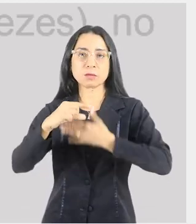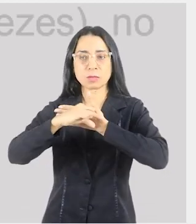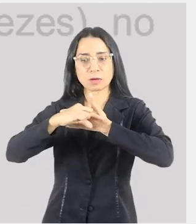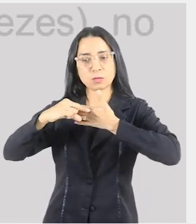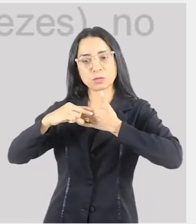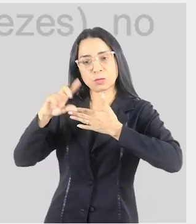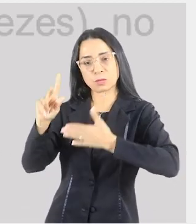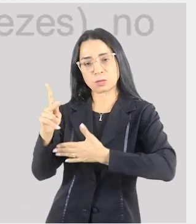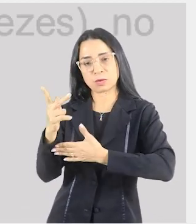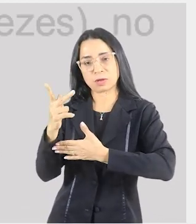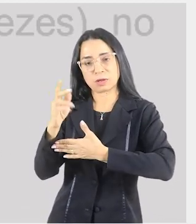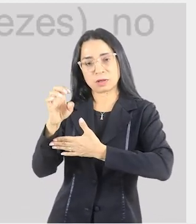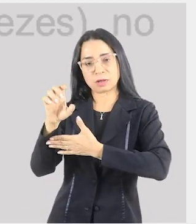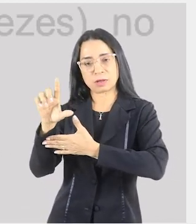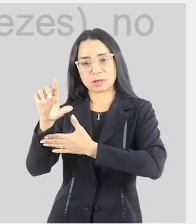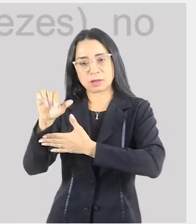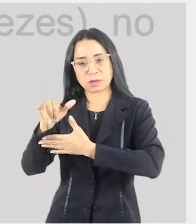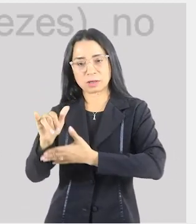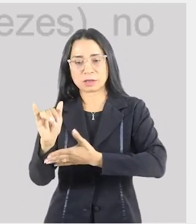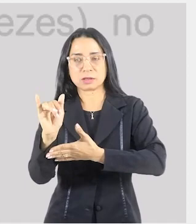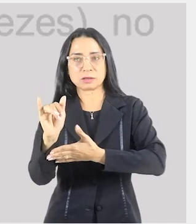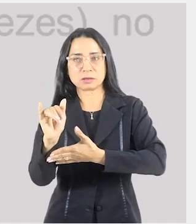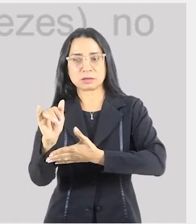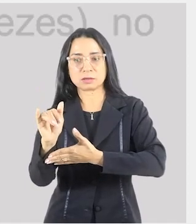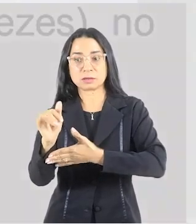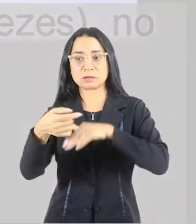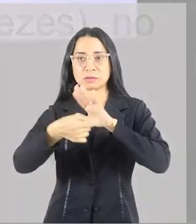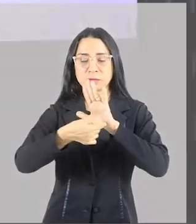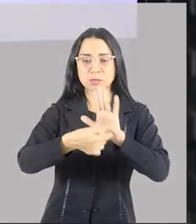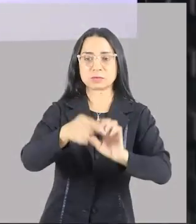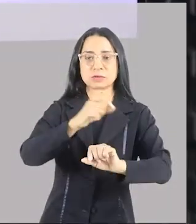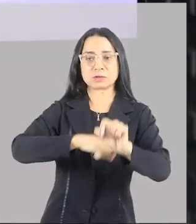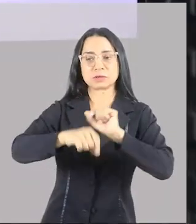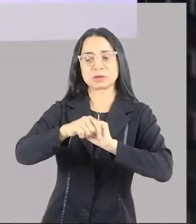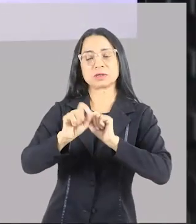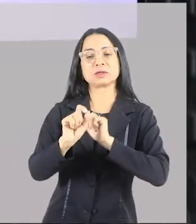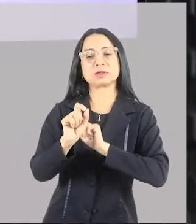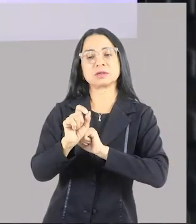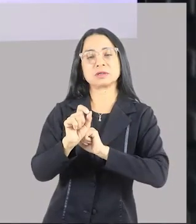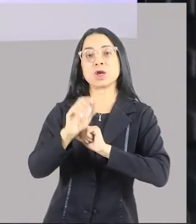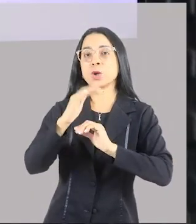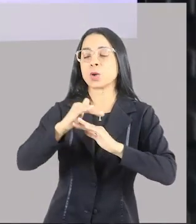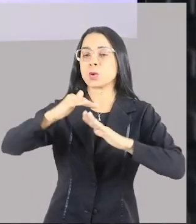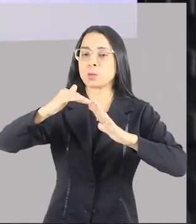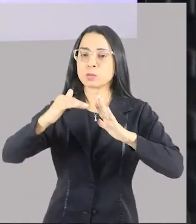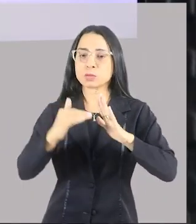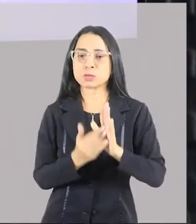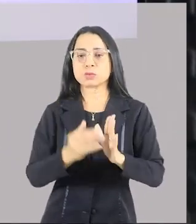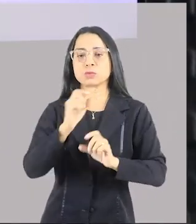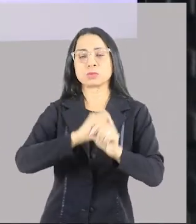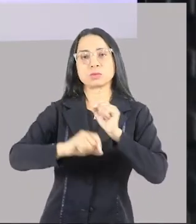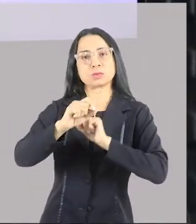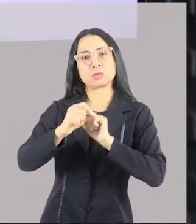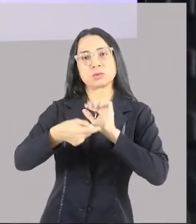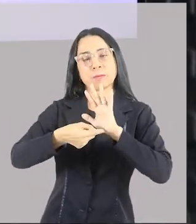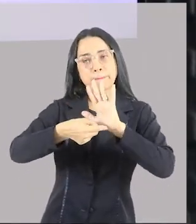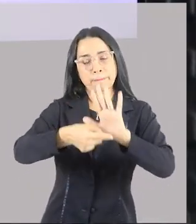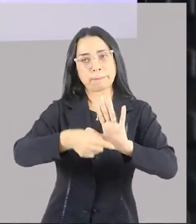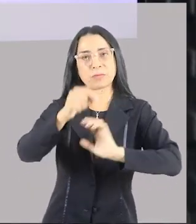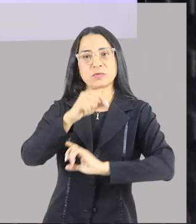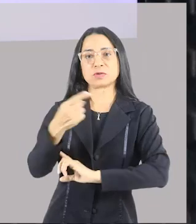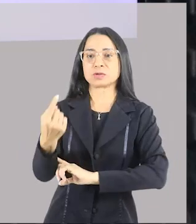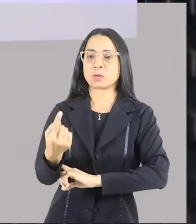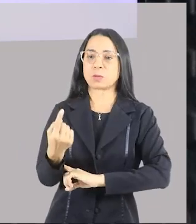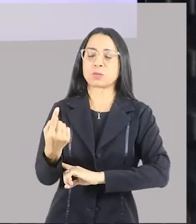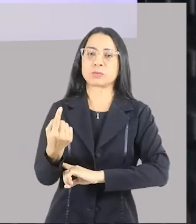Meireles, que ela vai falar que o ato administrativo é toda manifestação unilateral do Estado. Por